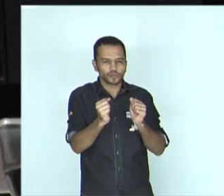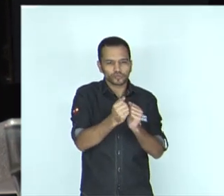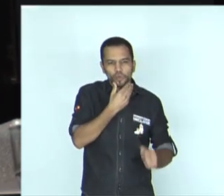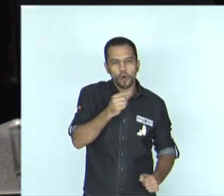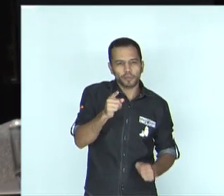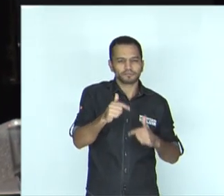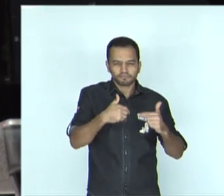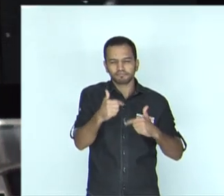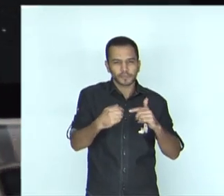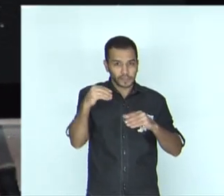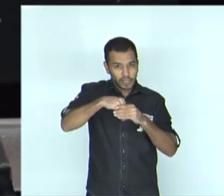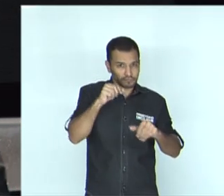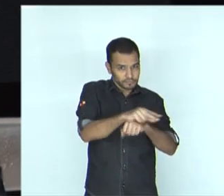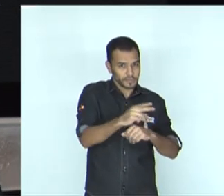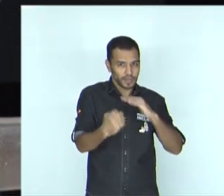o sócio daquele homem.